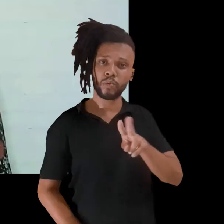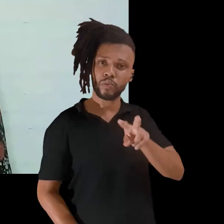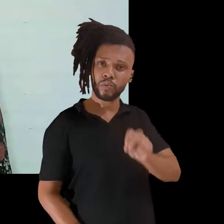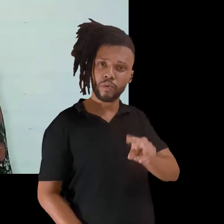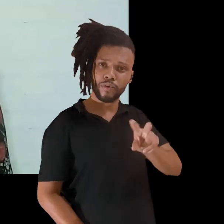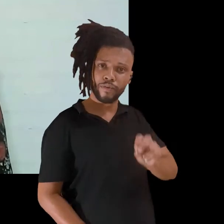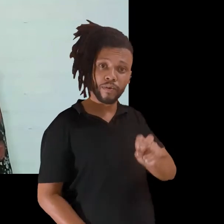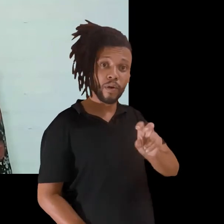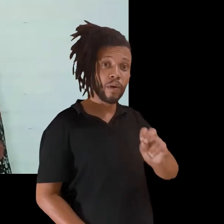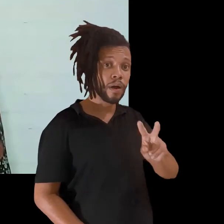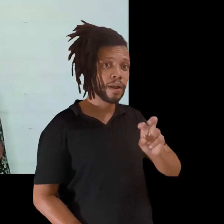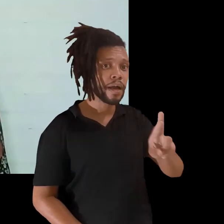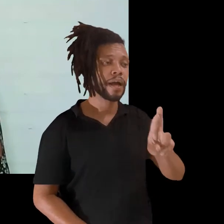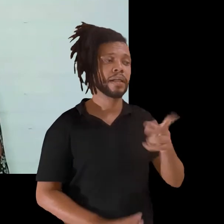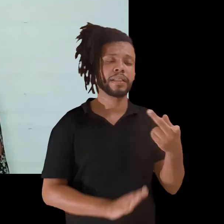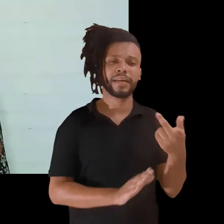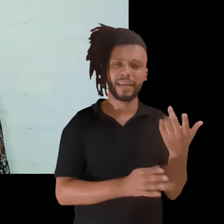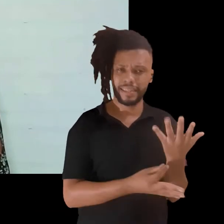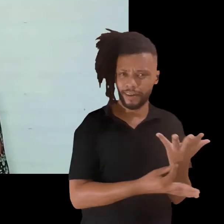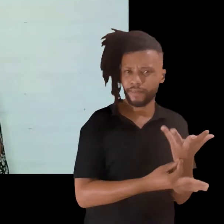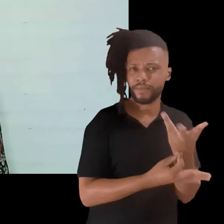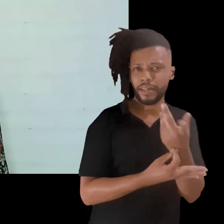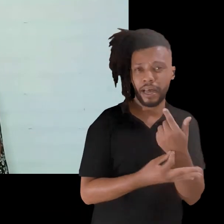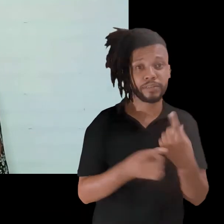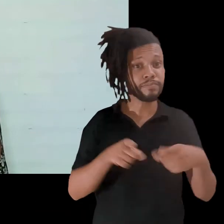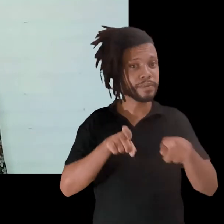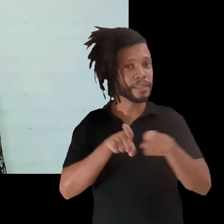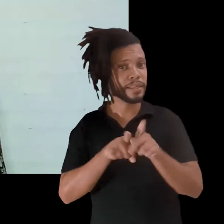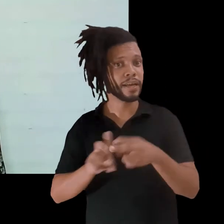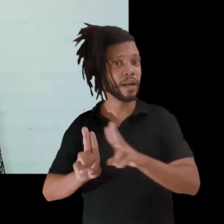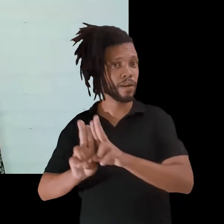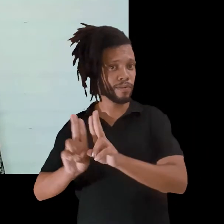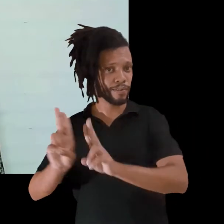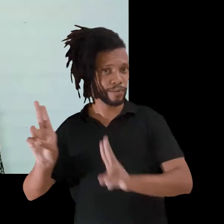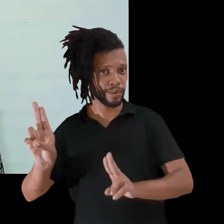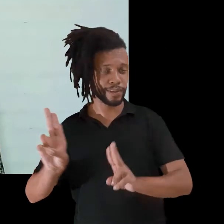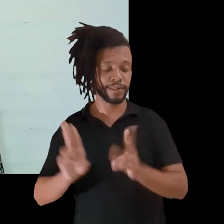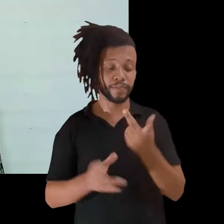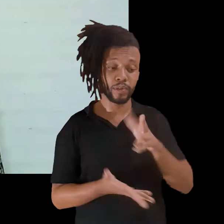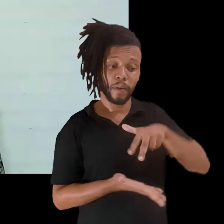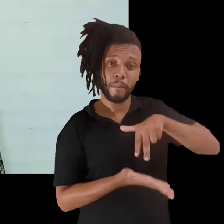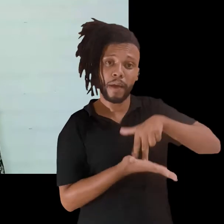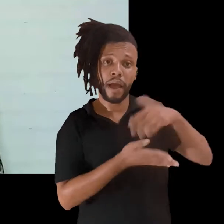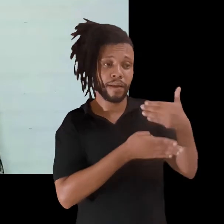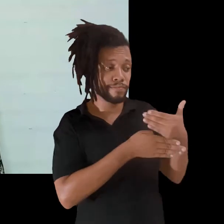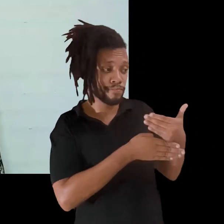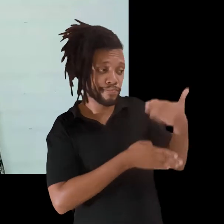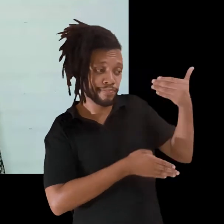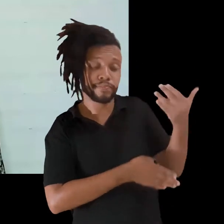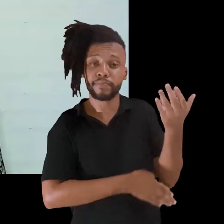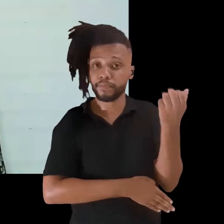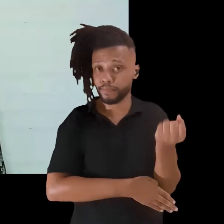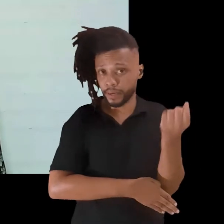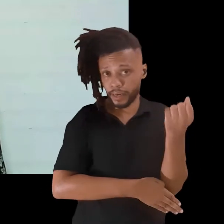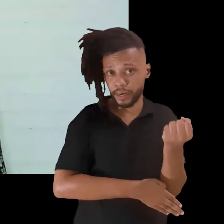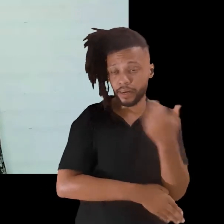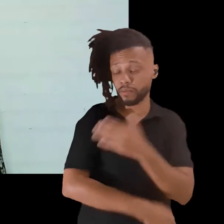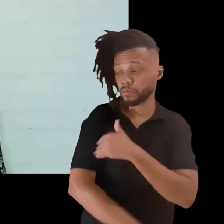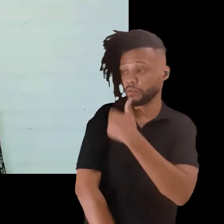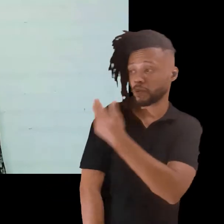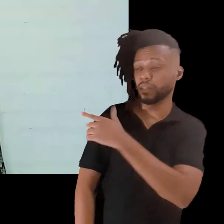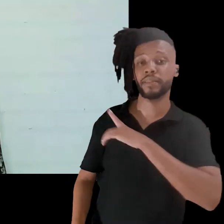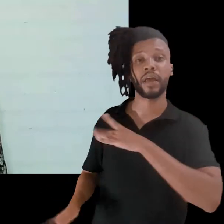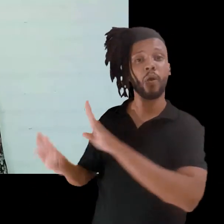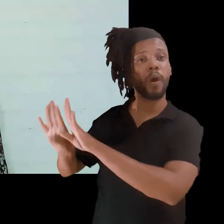da FUNAT e da UFRJ. Estou em pé, em frente a uma parede branca. Do meu lado direito, há um armário